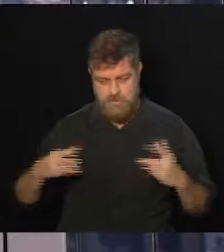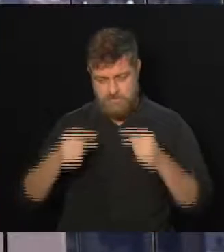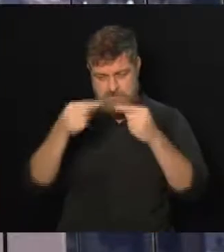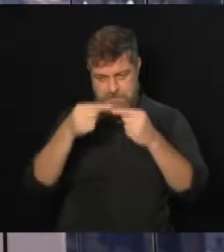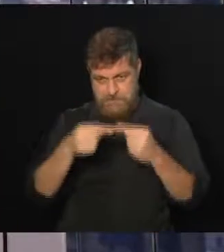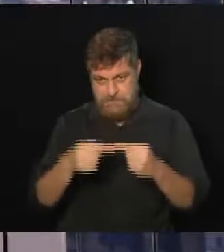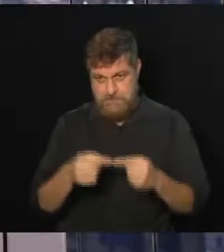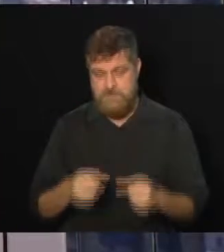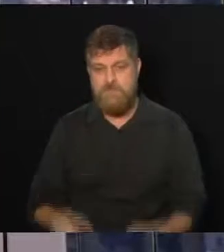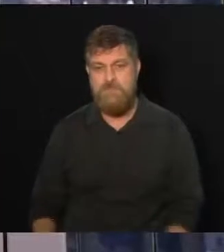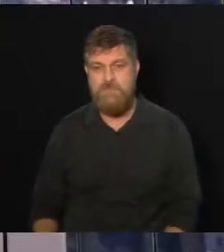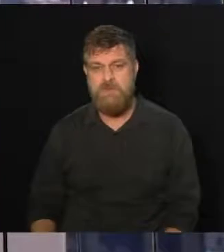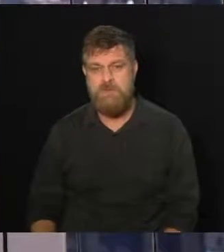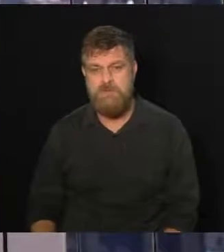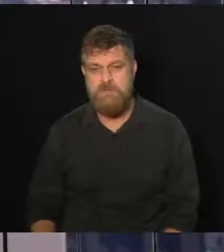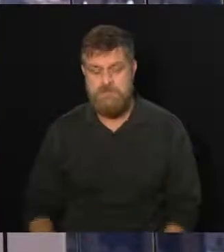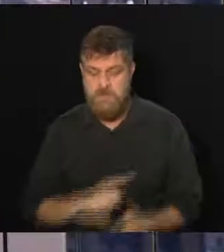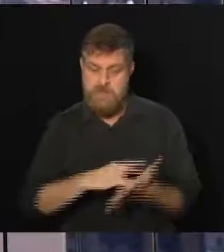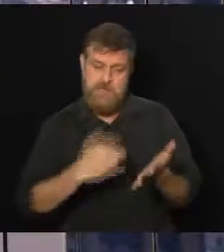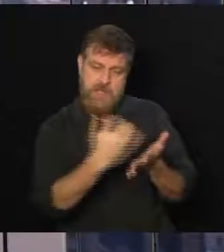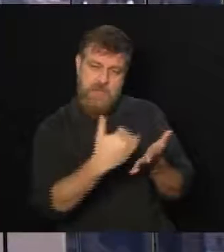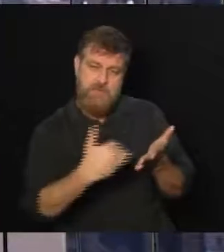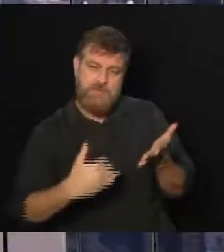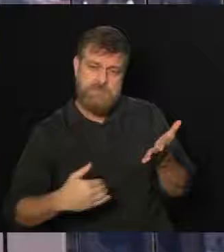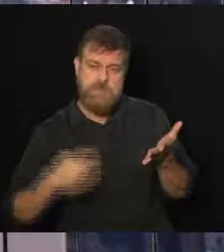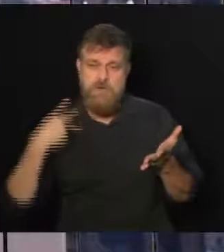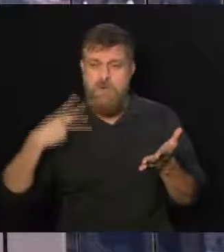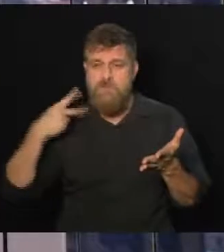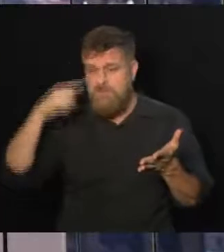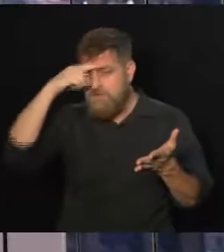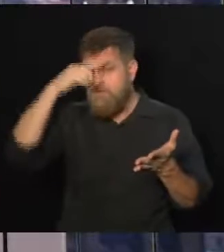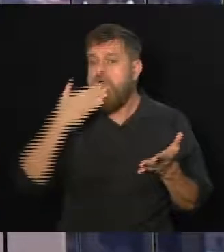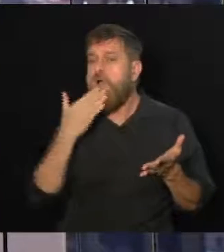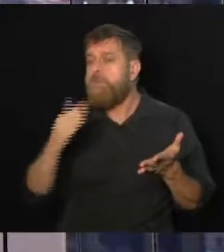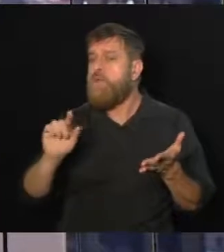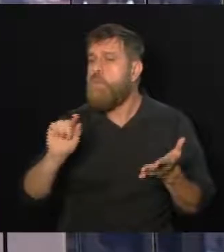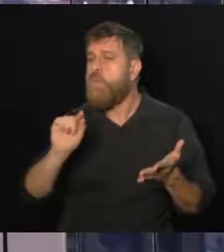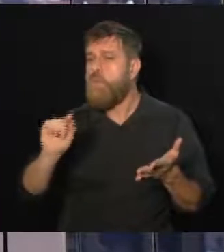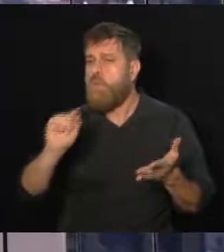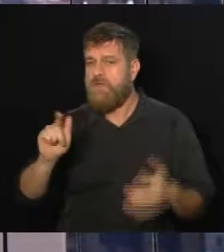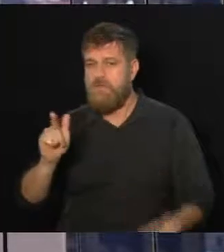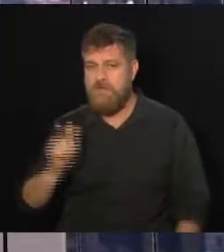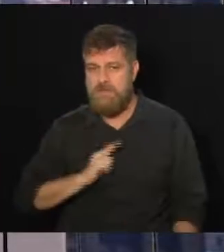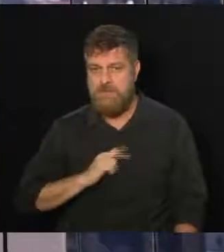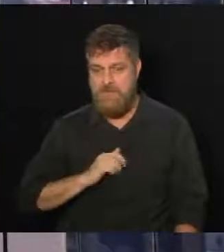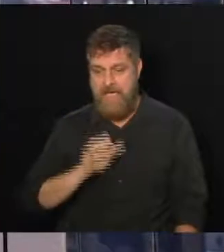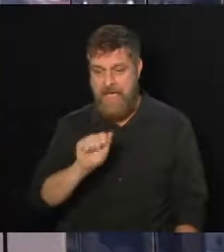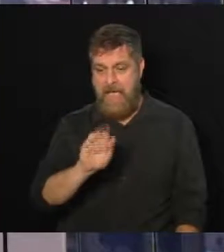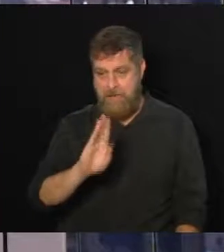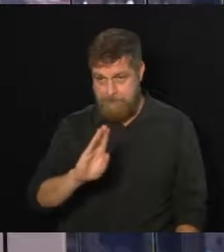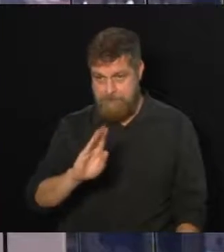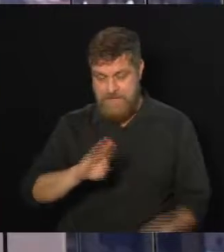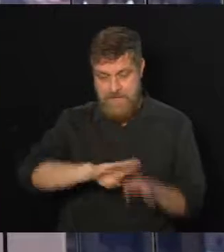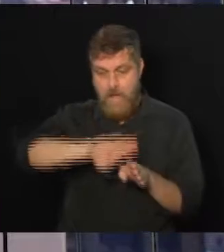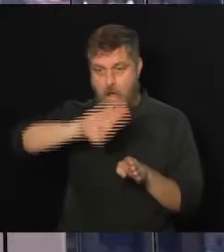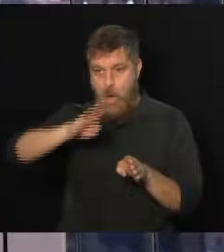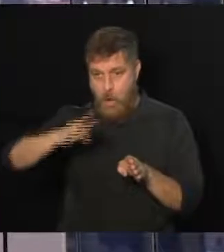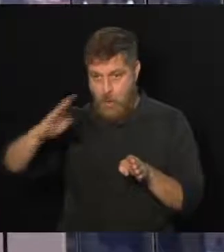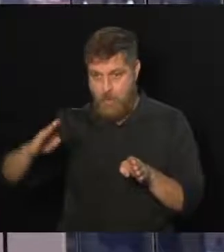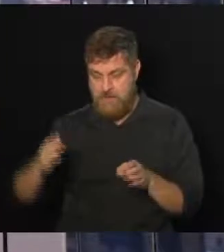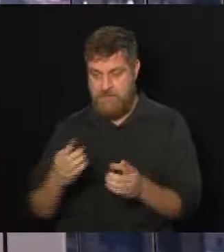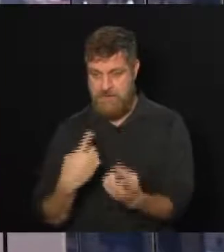vereadores. Na moção, o parlamentar pede que a AB Colinas, a concessionária,